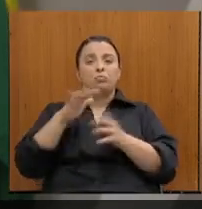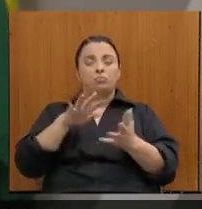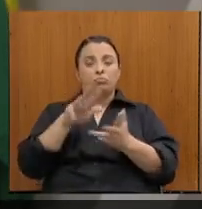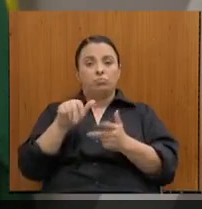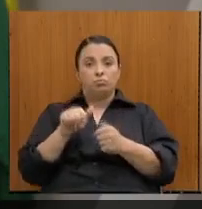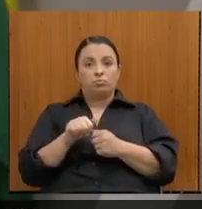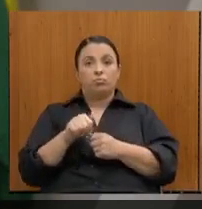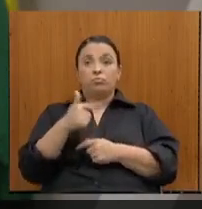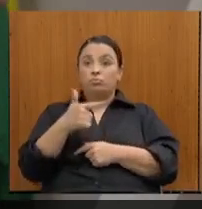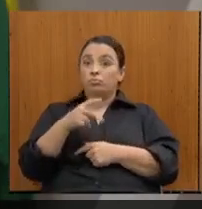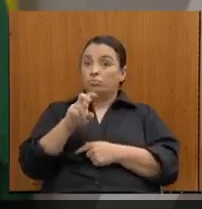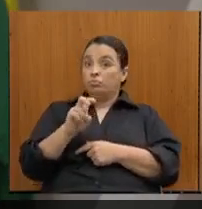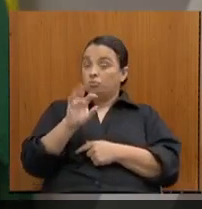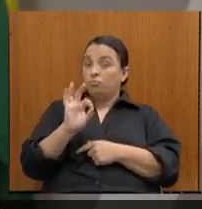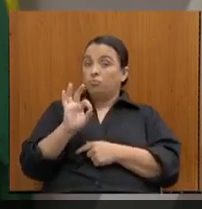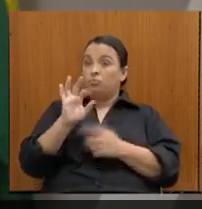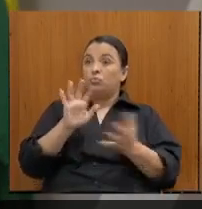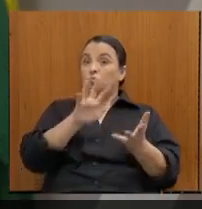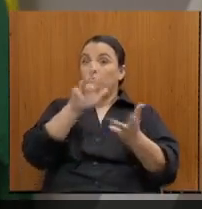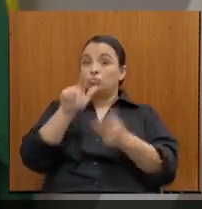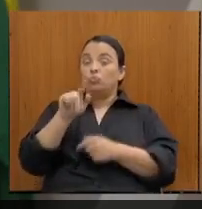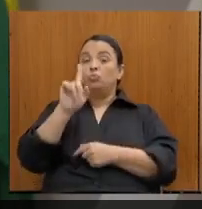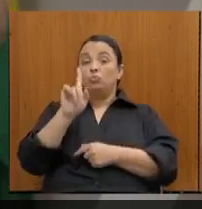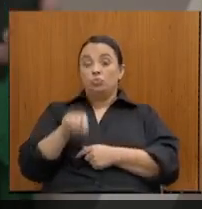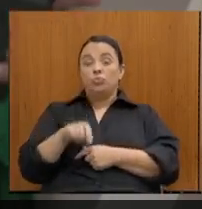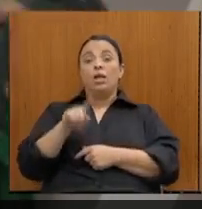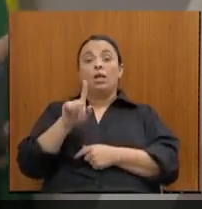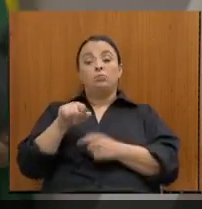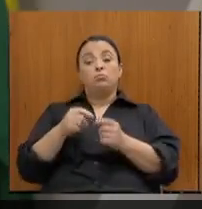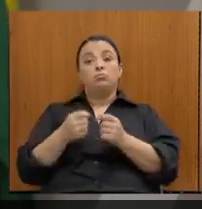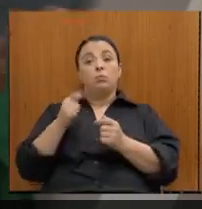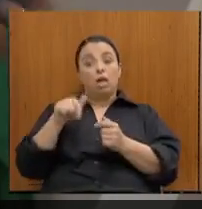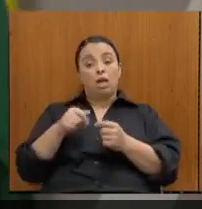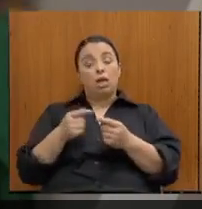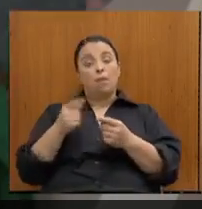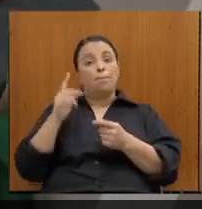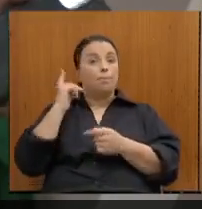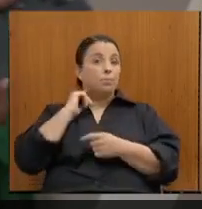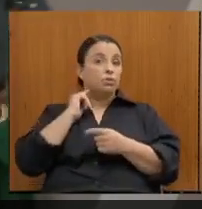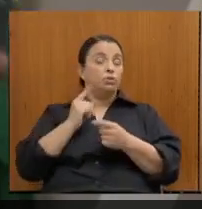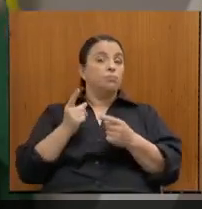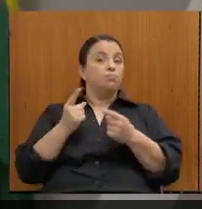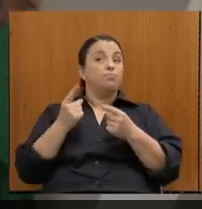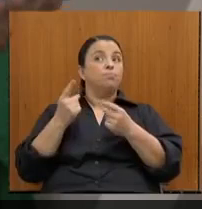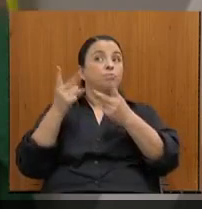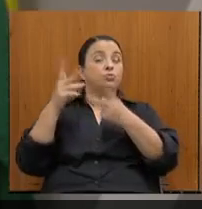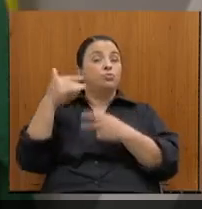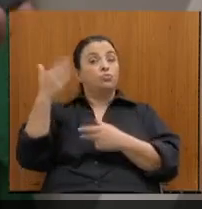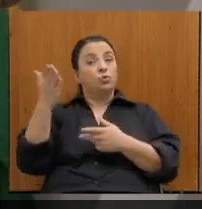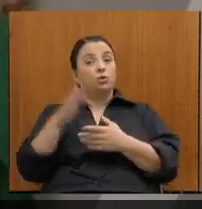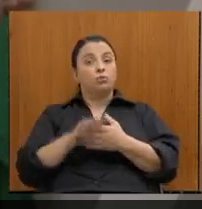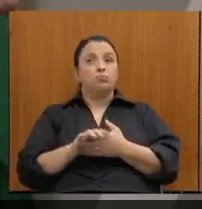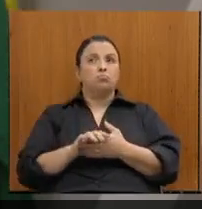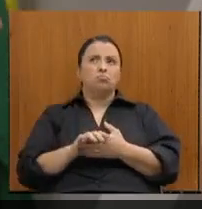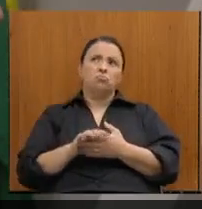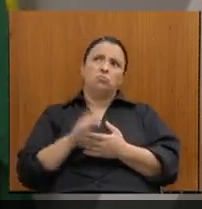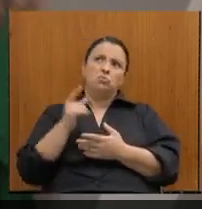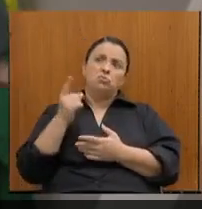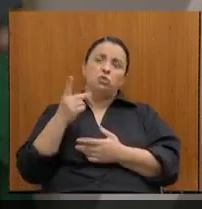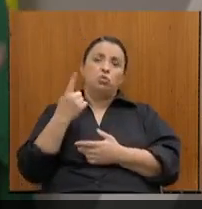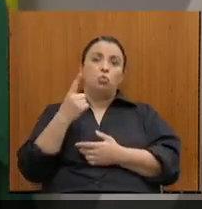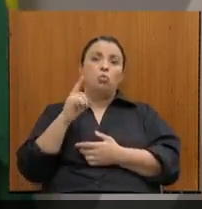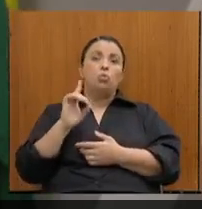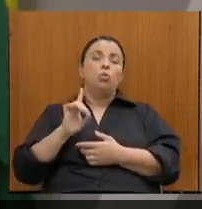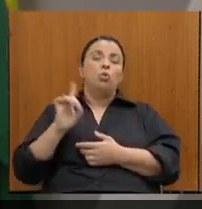de fornecimento no silício Metalúrgicos o qual nós exportamos agora o preço Varia muito mais em torno de um dólar e